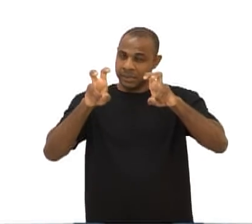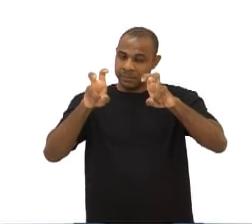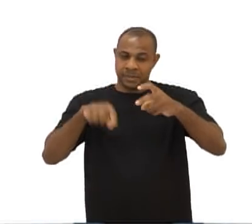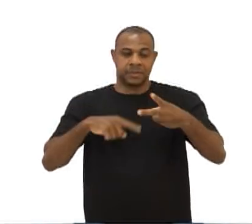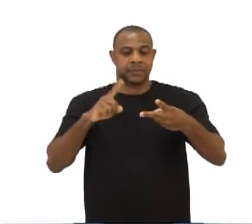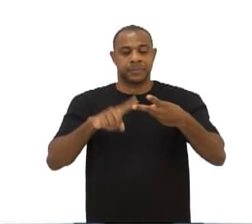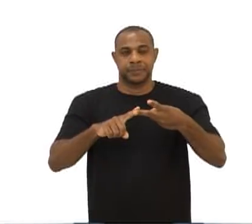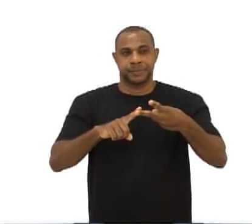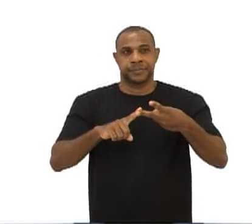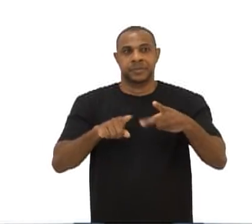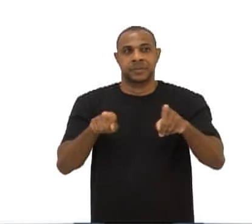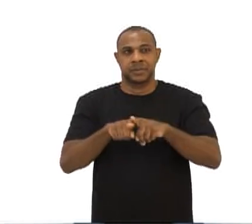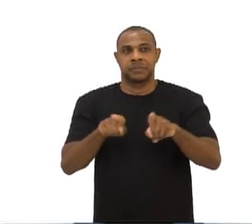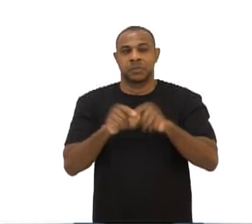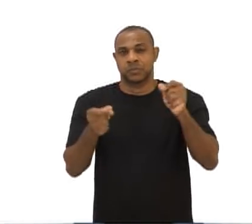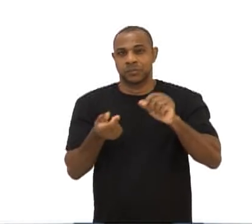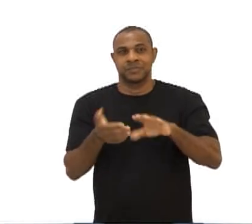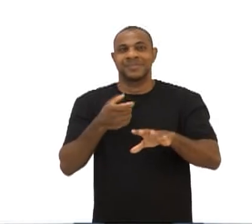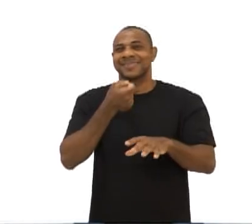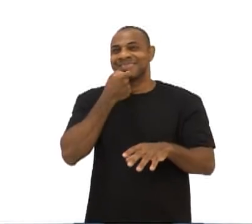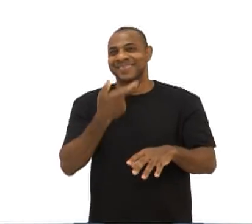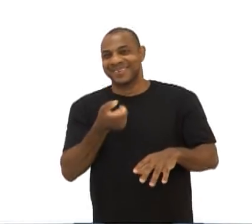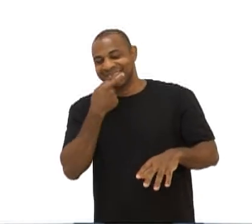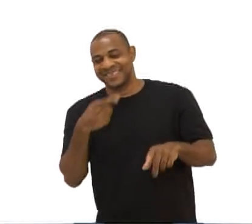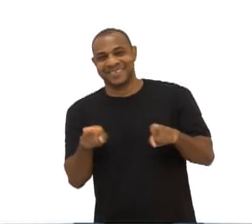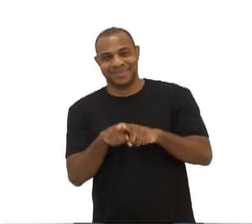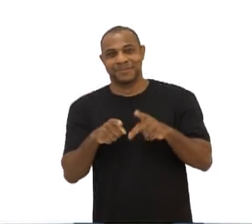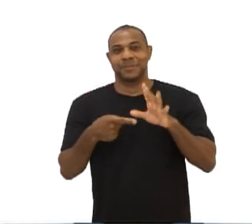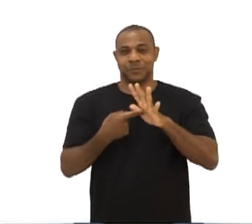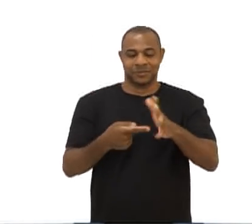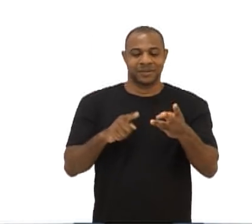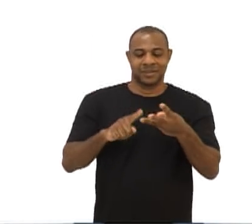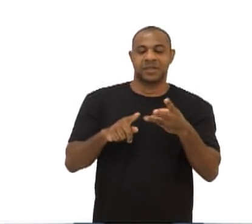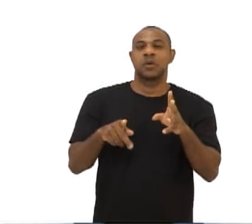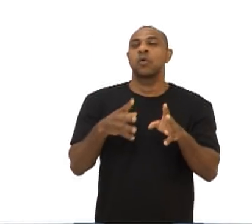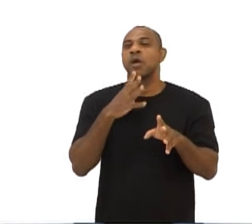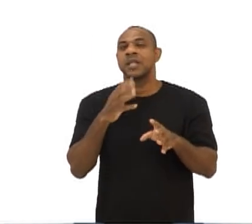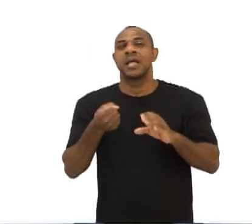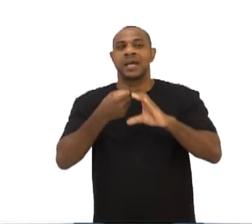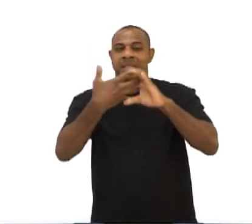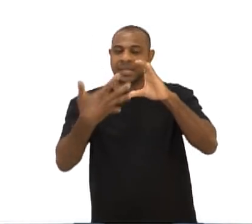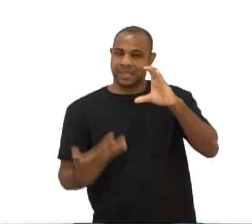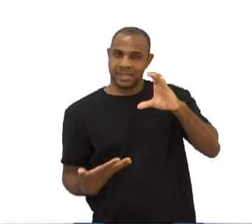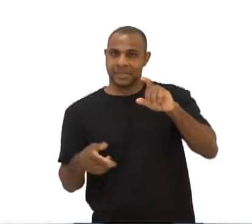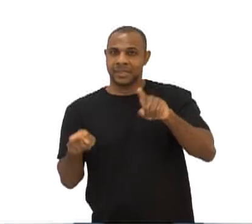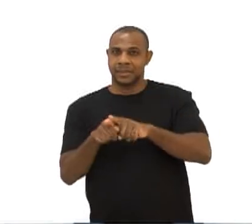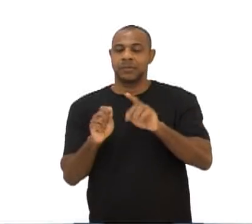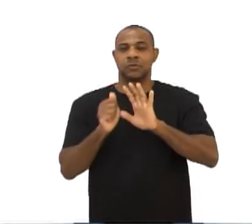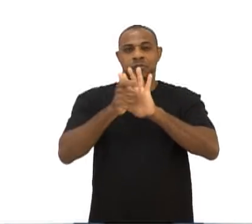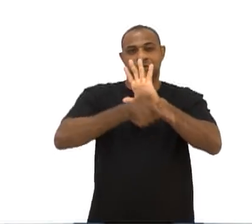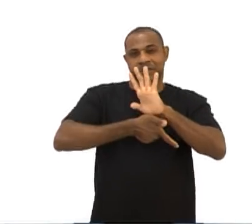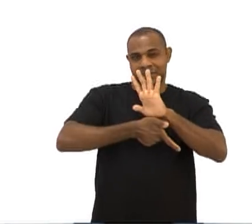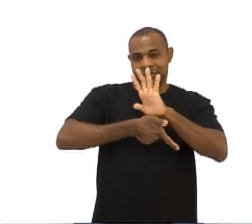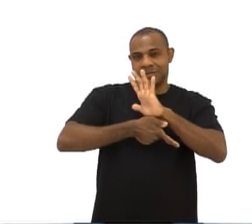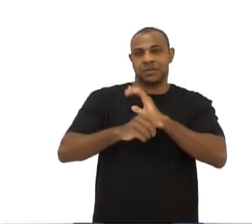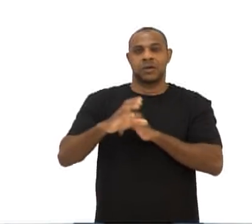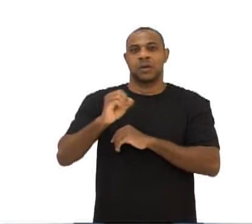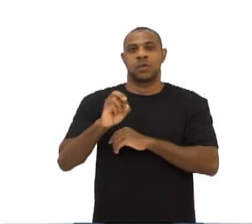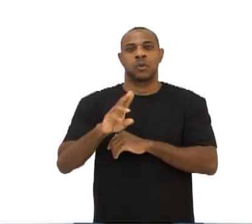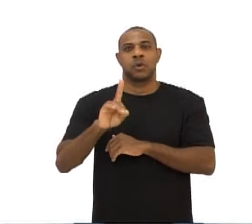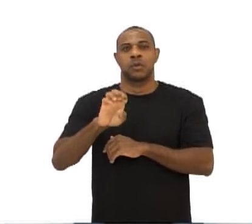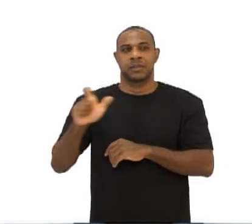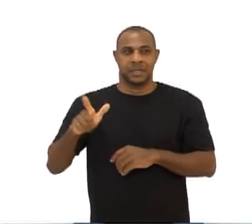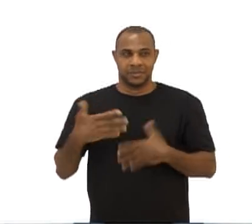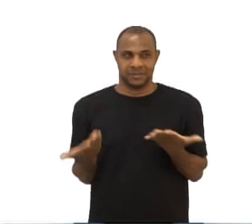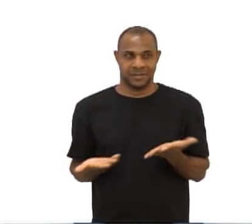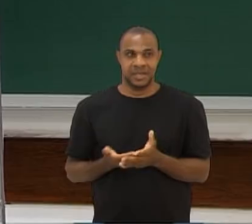identificar efeitos de ironia ou humor no texto e conhecer as características do gênero cordel. Então, essa é a nossa última